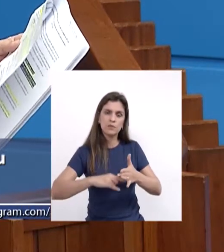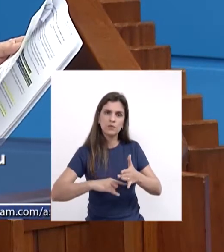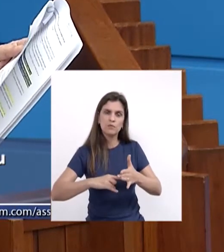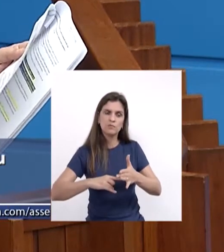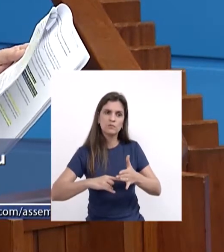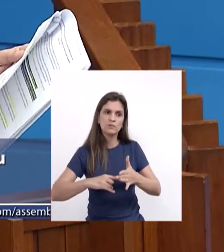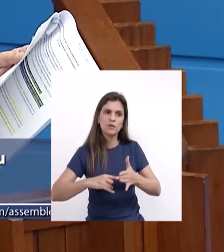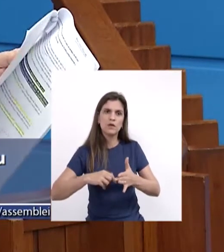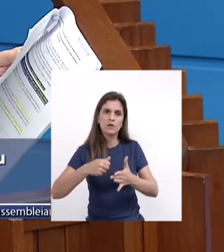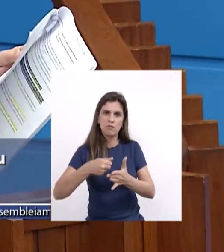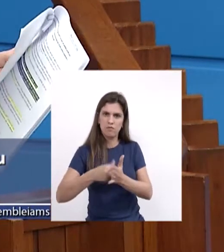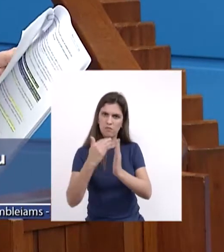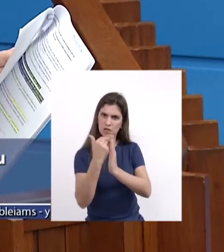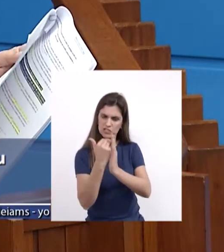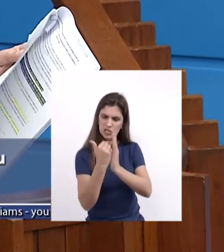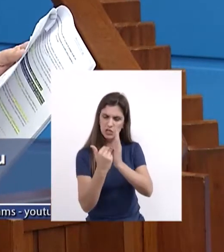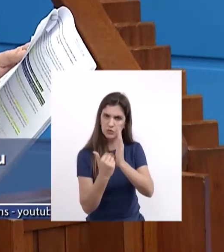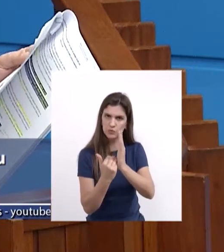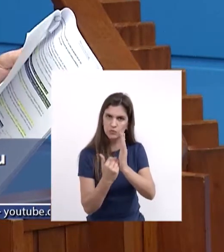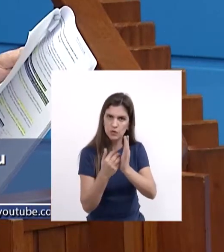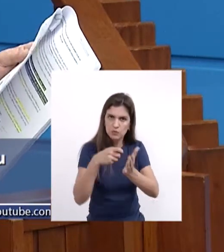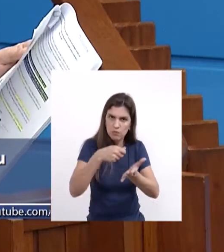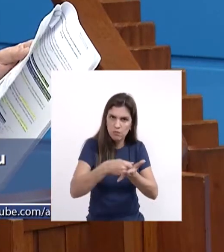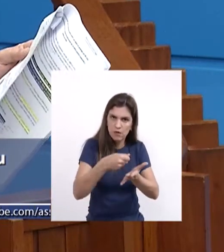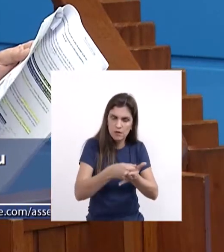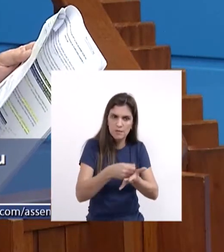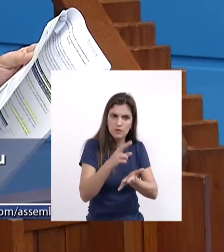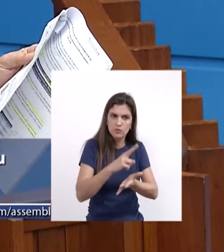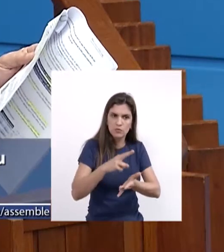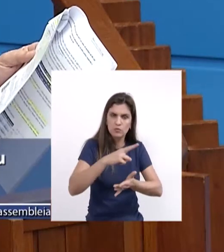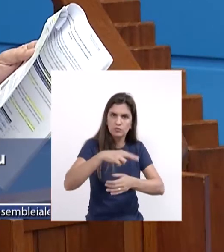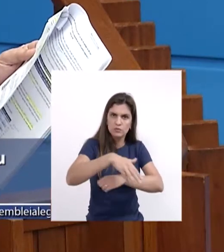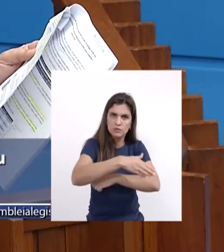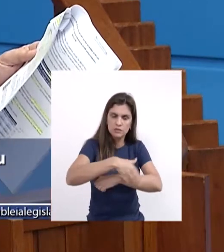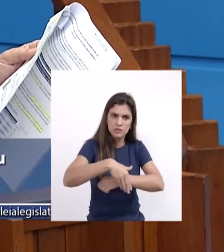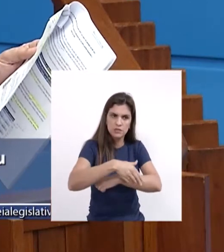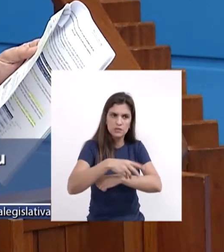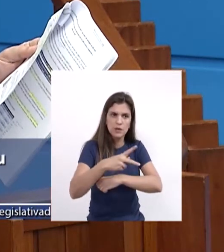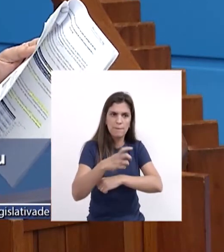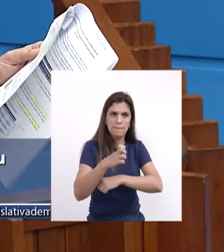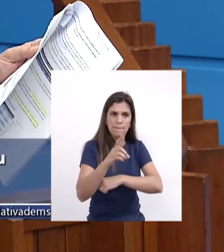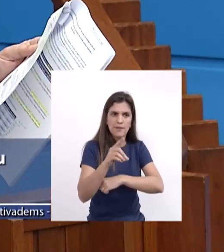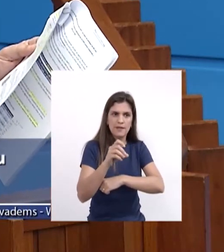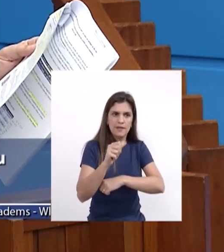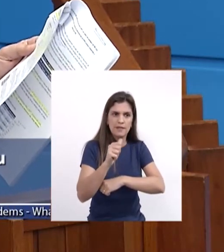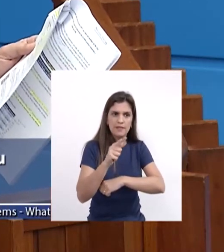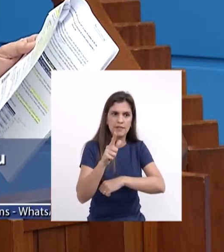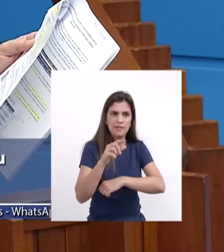confirma a redução da tarifa básica de pedágio, objeto do contrato firmado entre as partes em